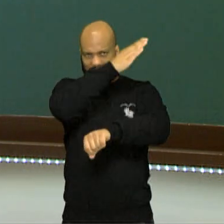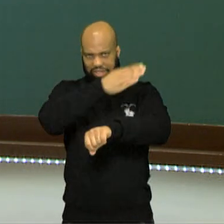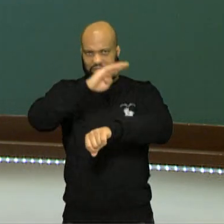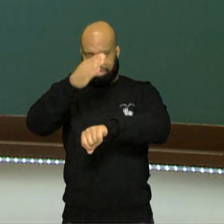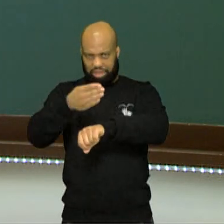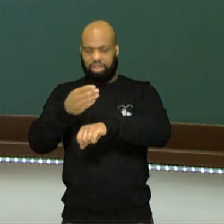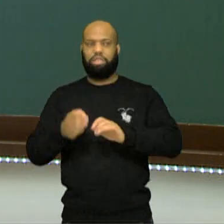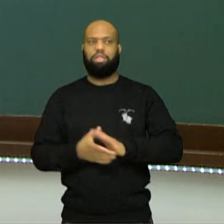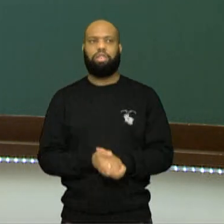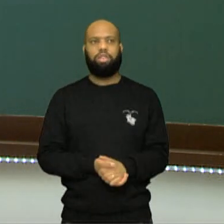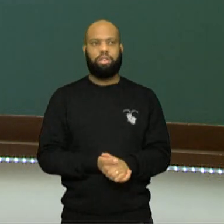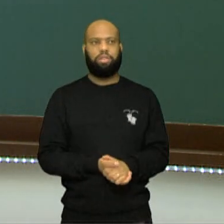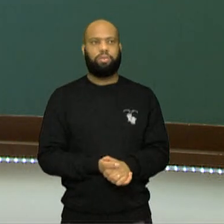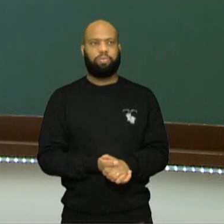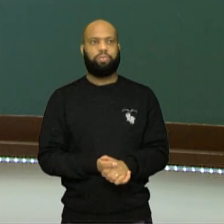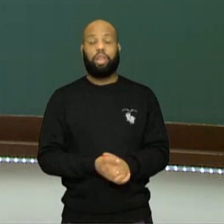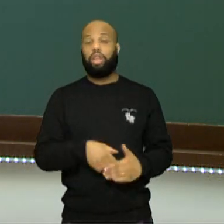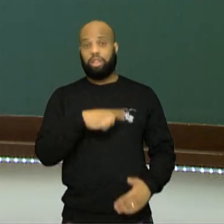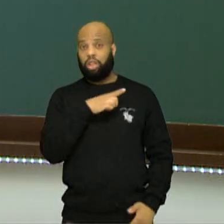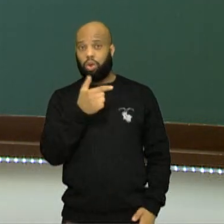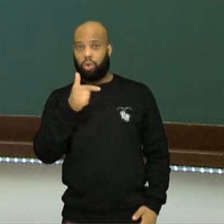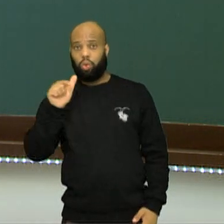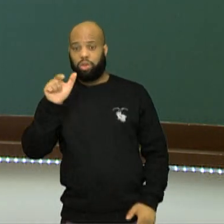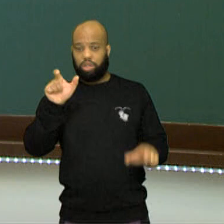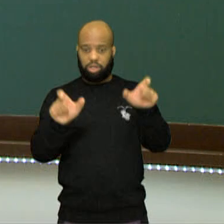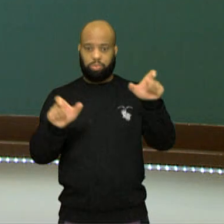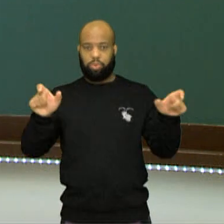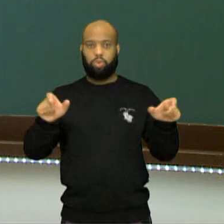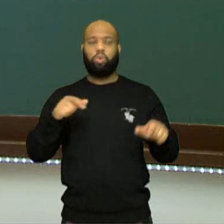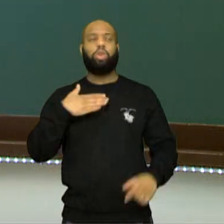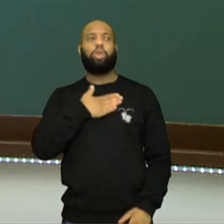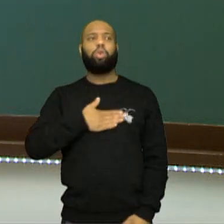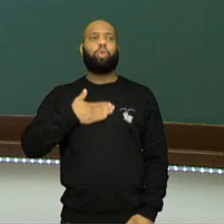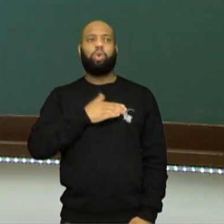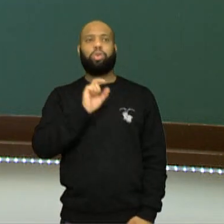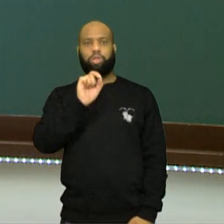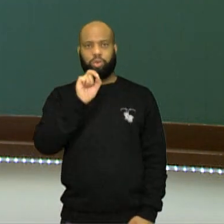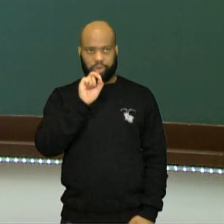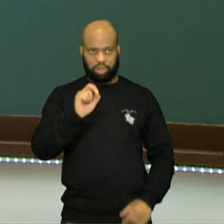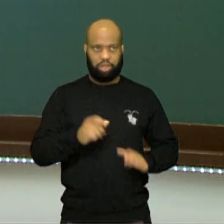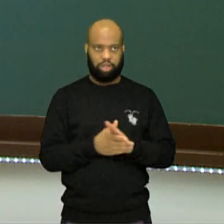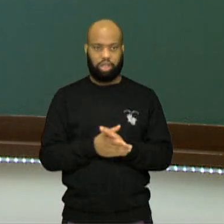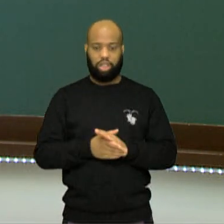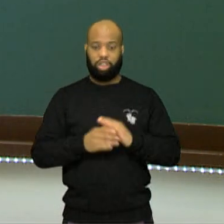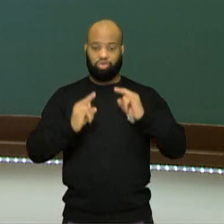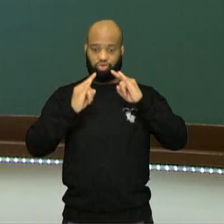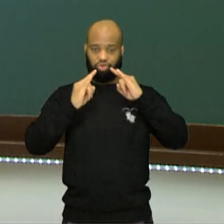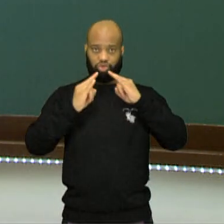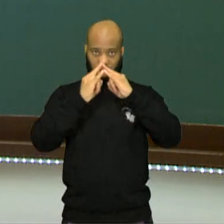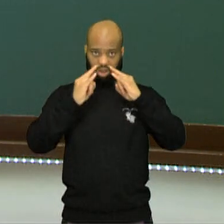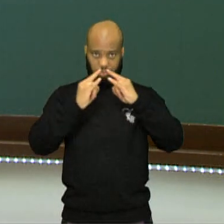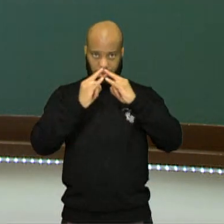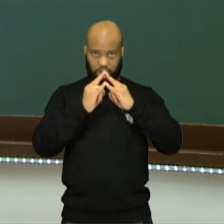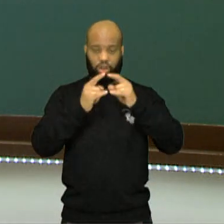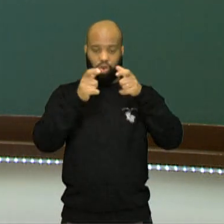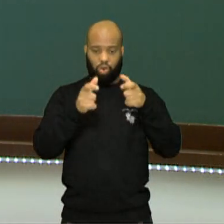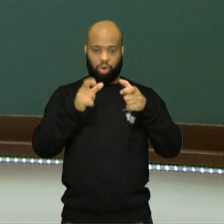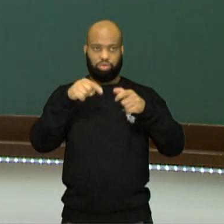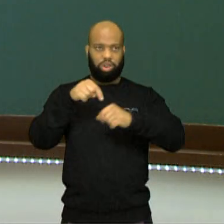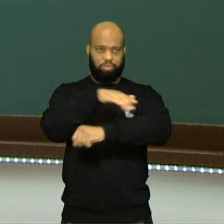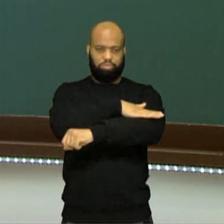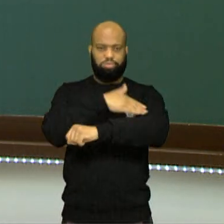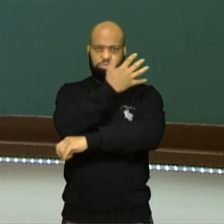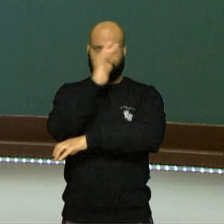né? E outras pessoas gostam de acampar nos parques